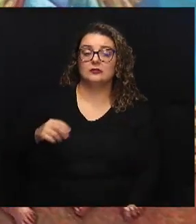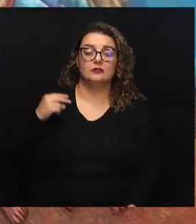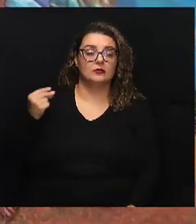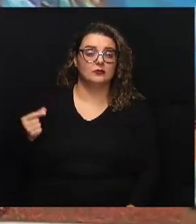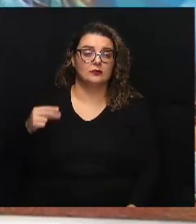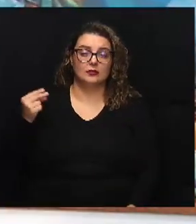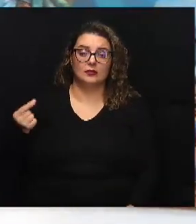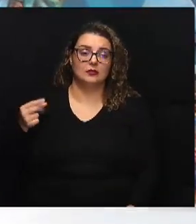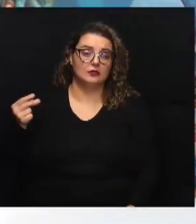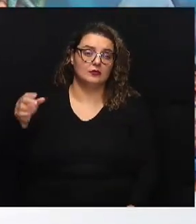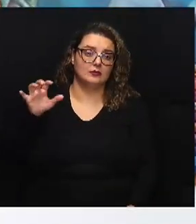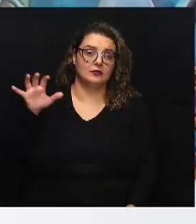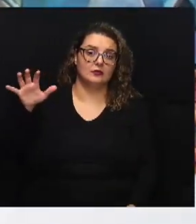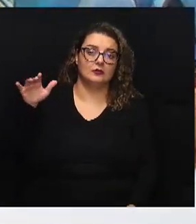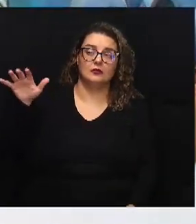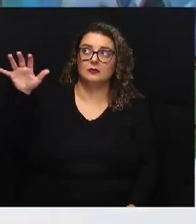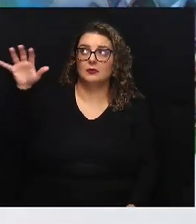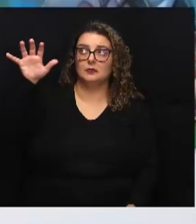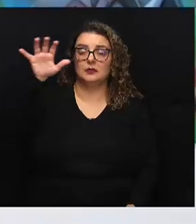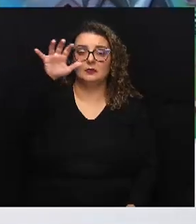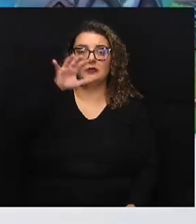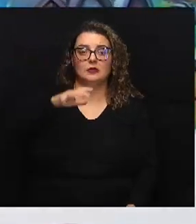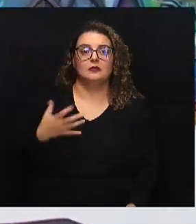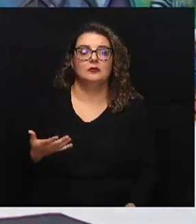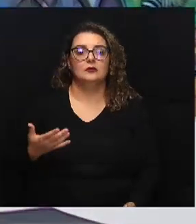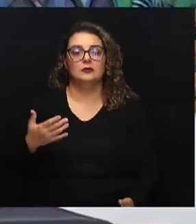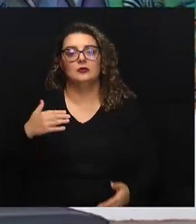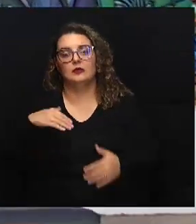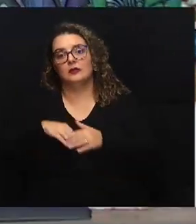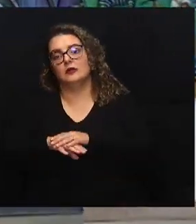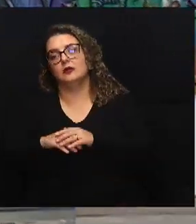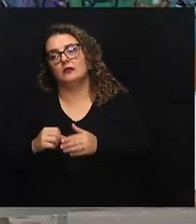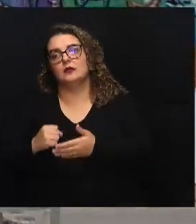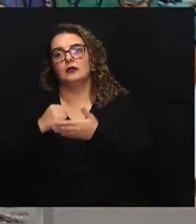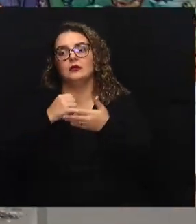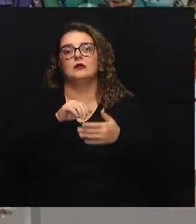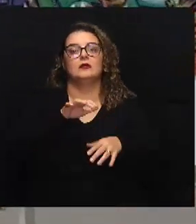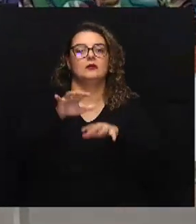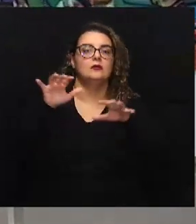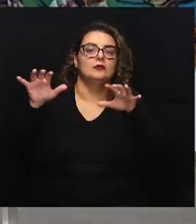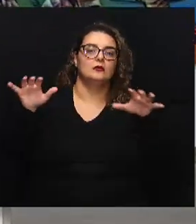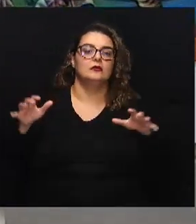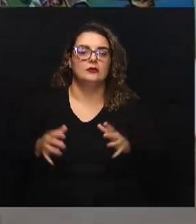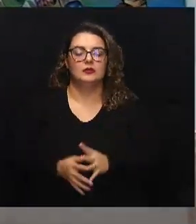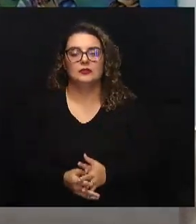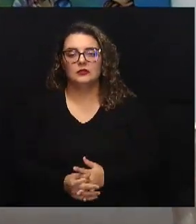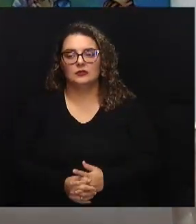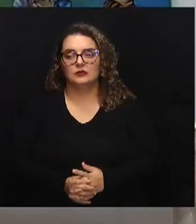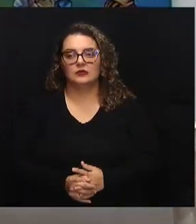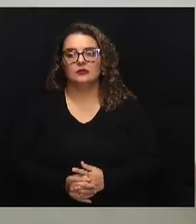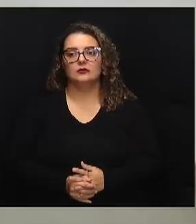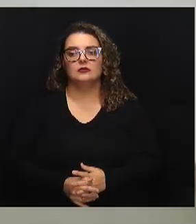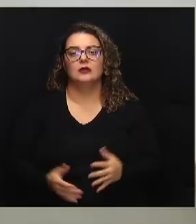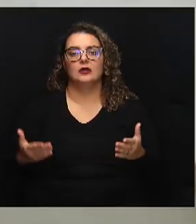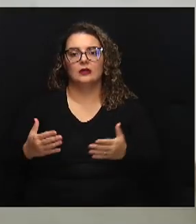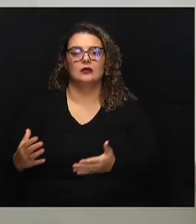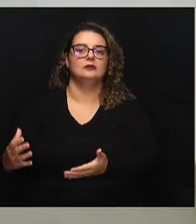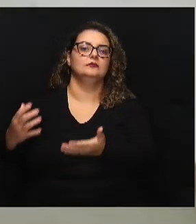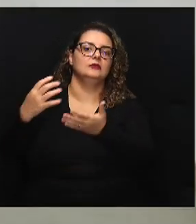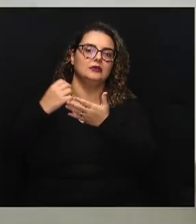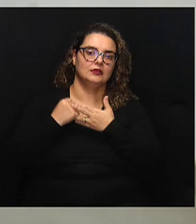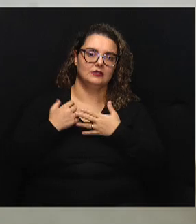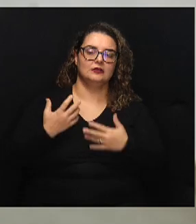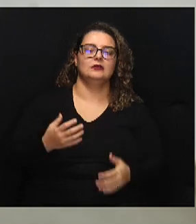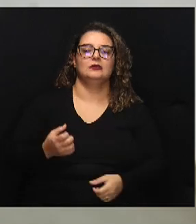lá percorrendo e guardando, ficava no estoque, a gente tirava, levava para a exposição, depois saía de estoque. E eu falei, agora eu quero levar embora. E o ano